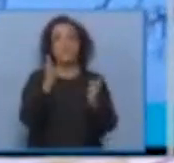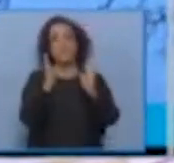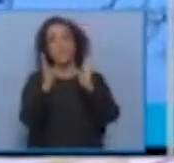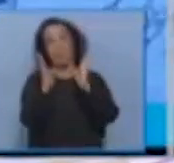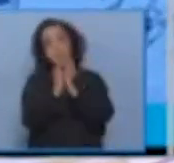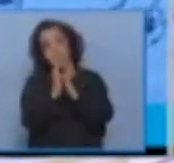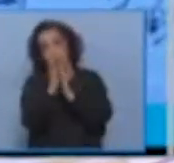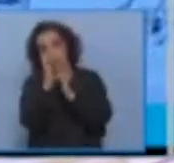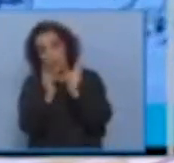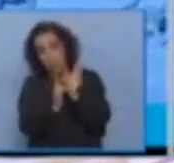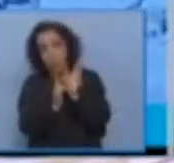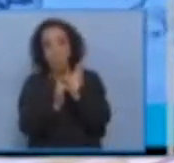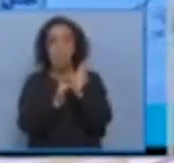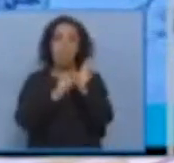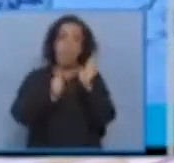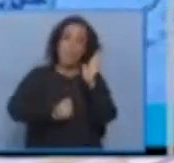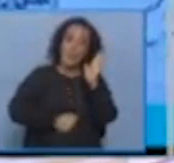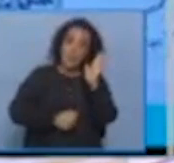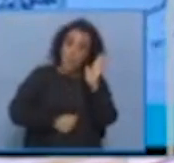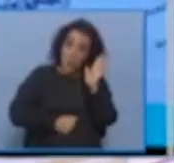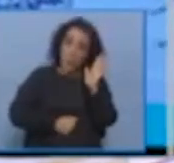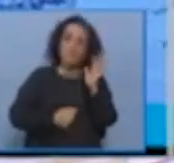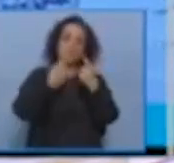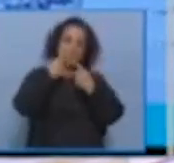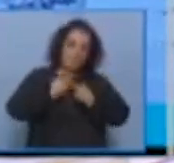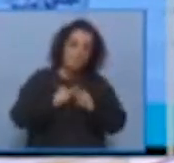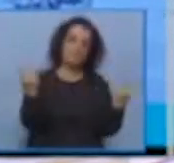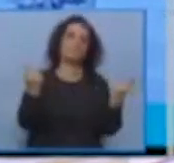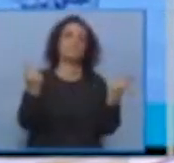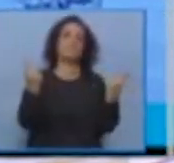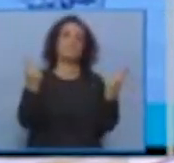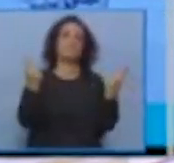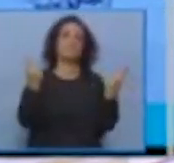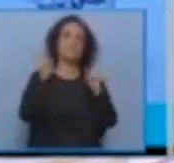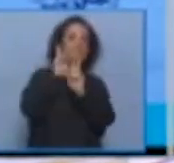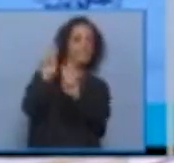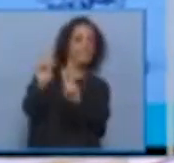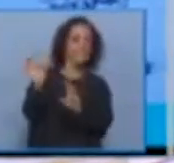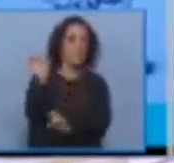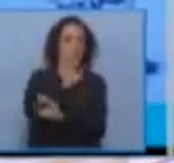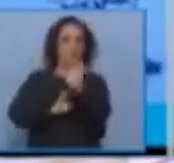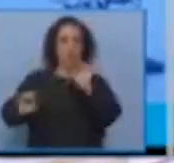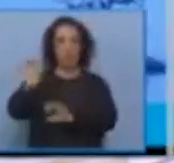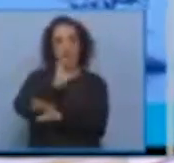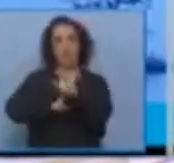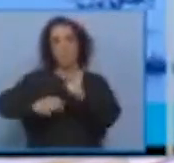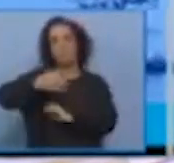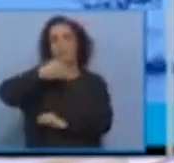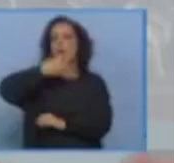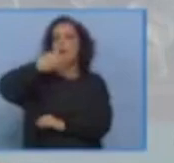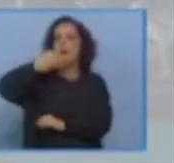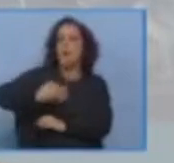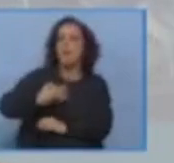os católicos, a manifestarem aí, face à Europa, as suas convicções. Não nos